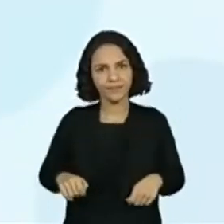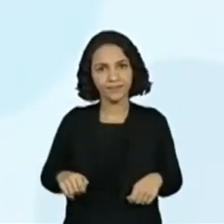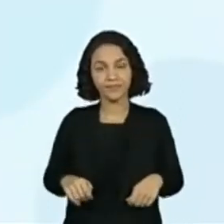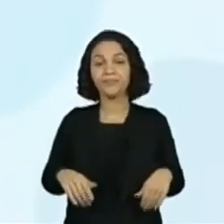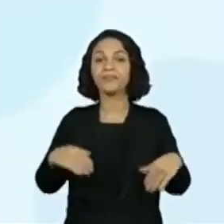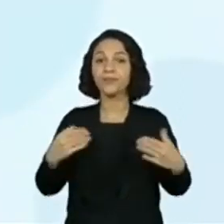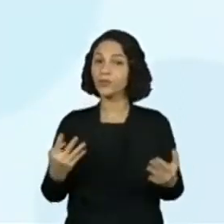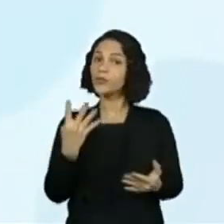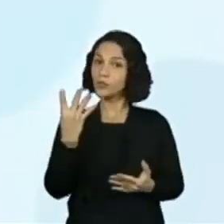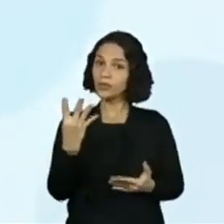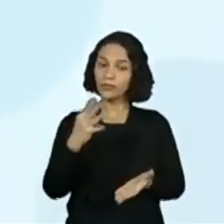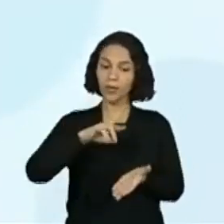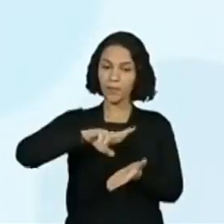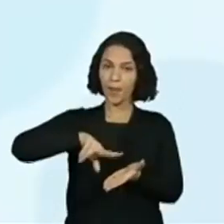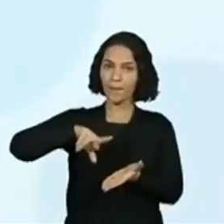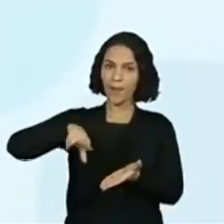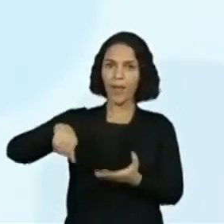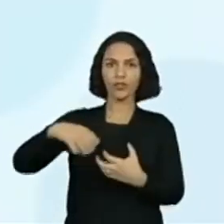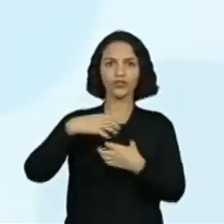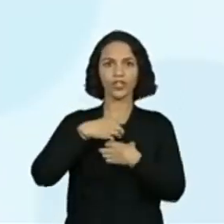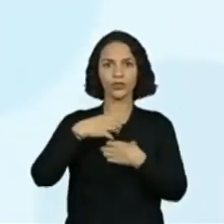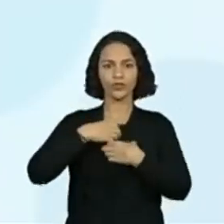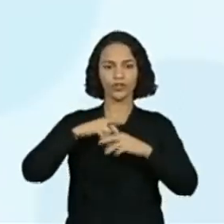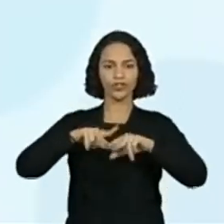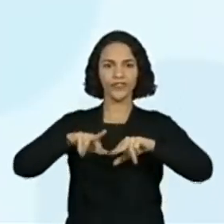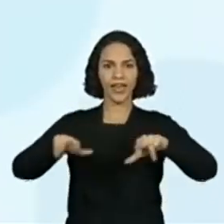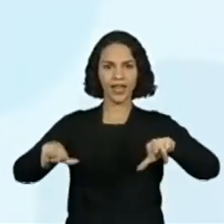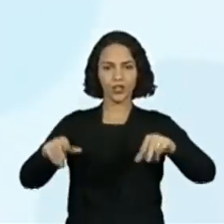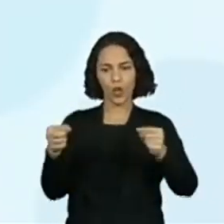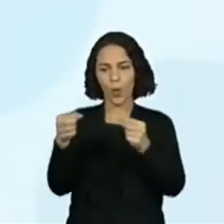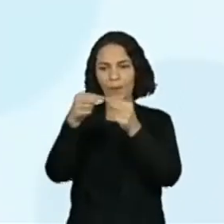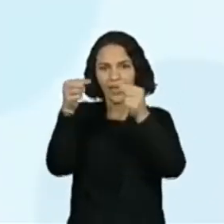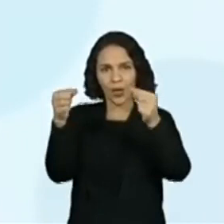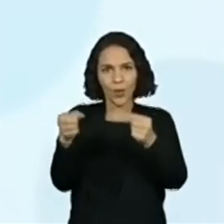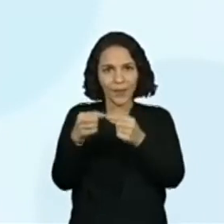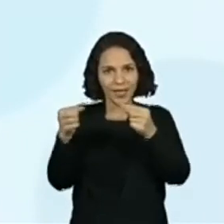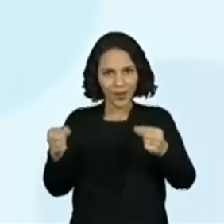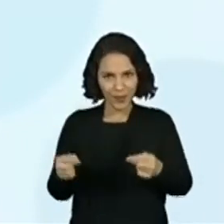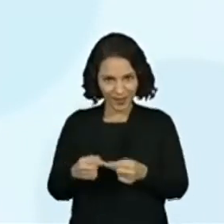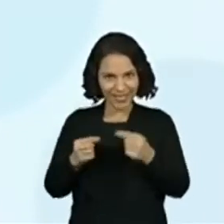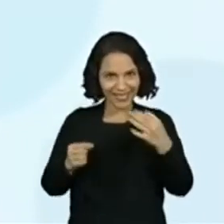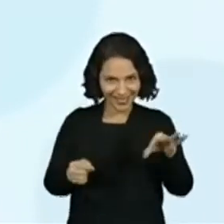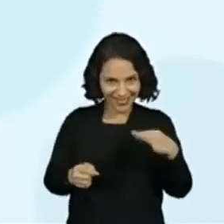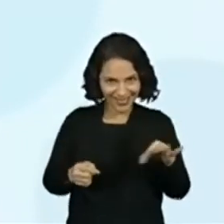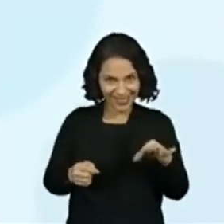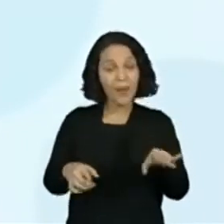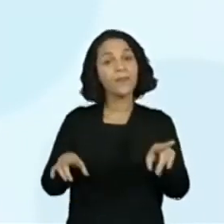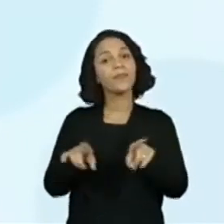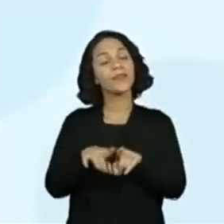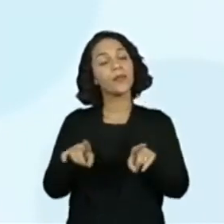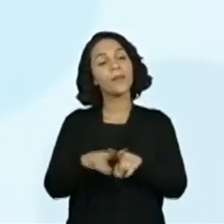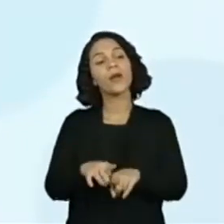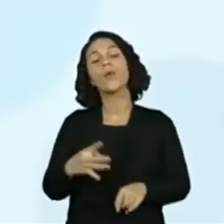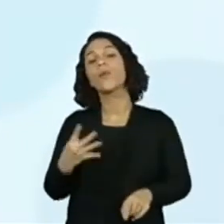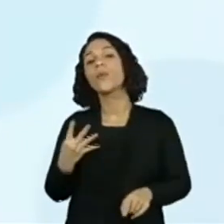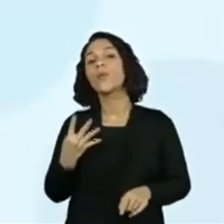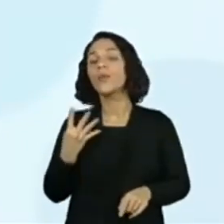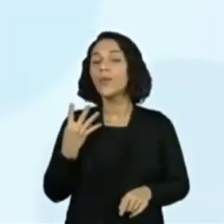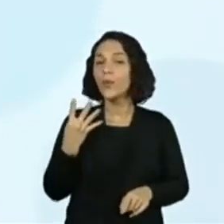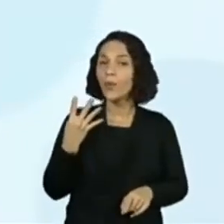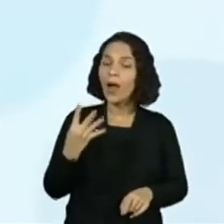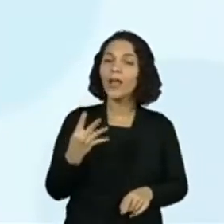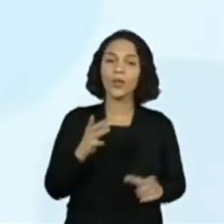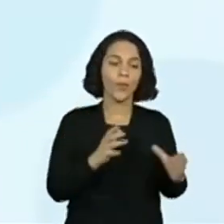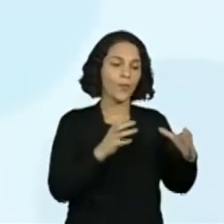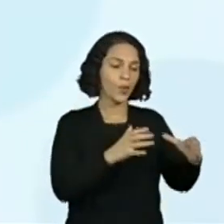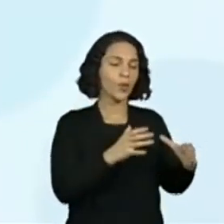teve quatro possibilidades, quatro maneiras diferentes com o bolo de morango e também tivemos quatro com o